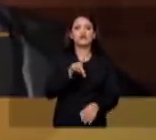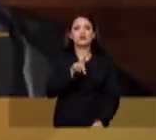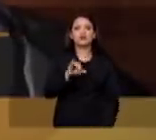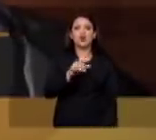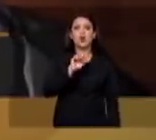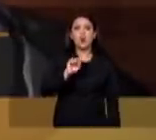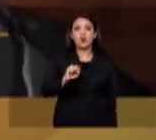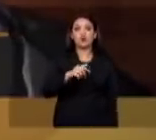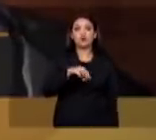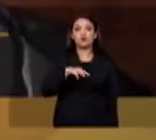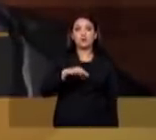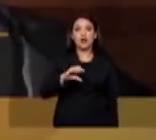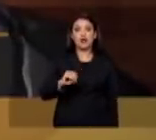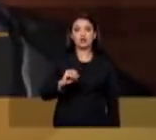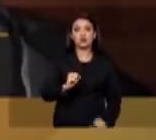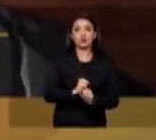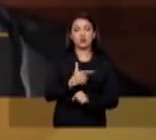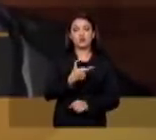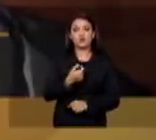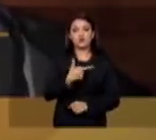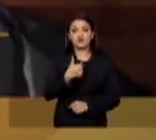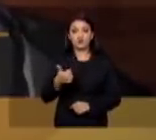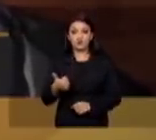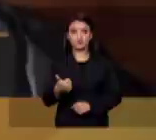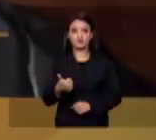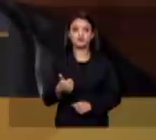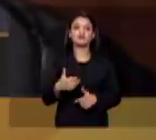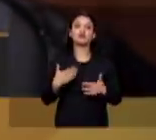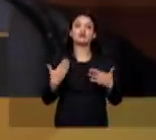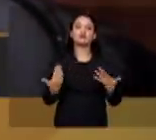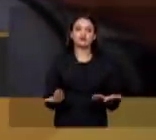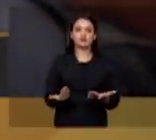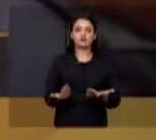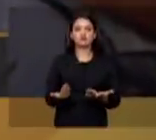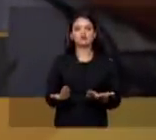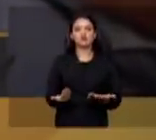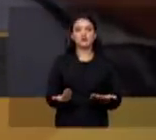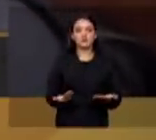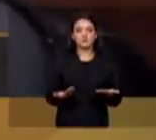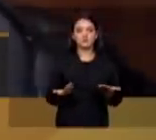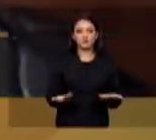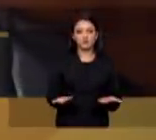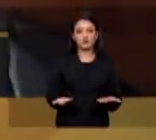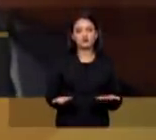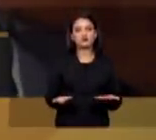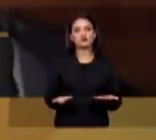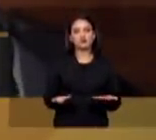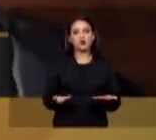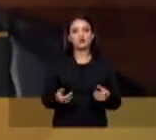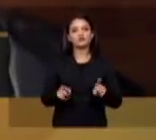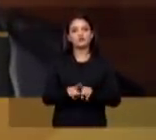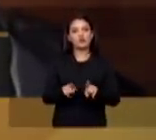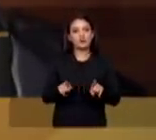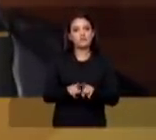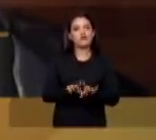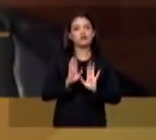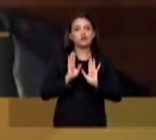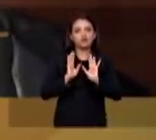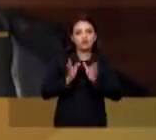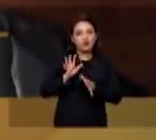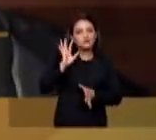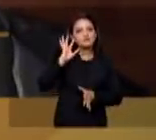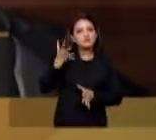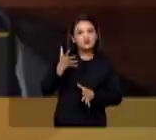2021, ocasião em que se reconheceu a competência agora chancelada pela maioria deste